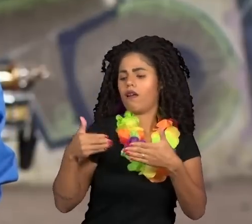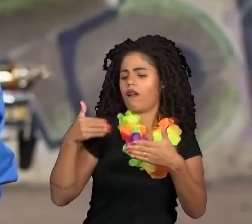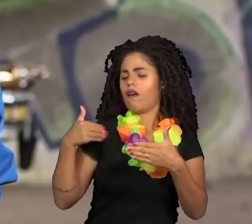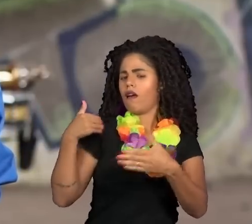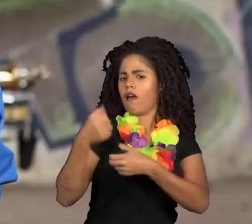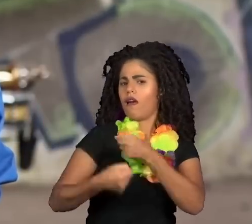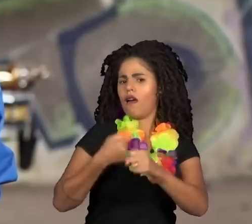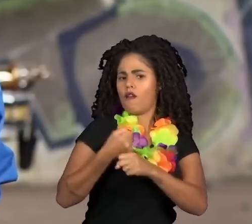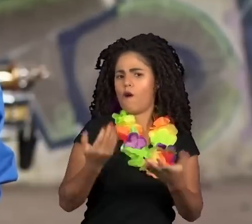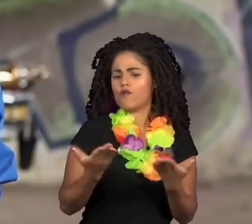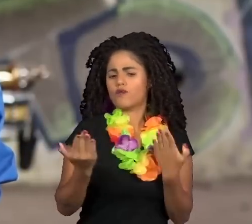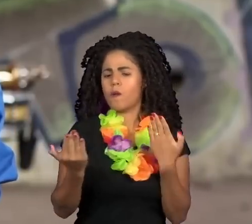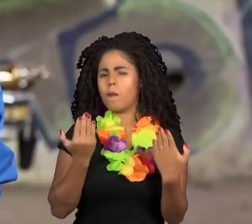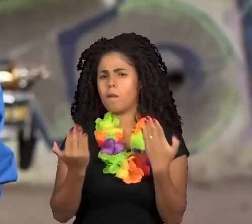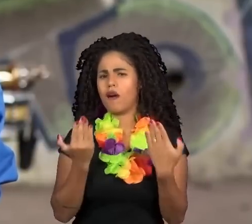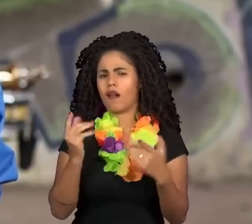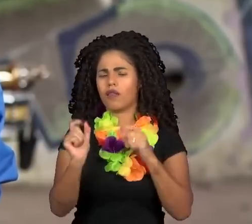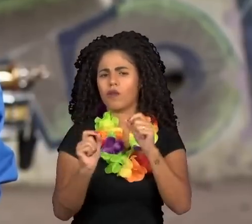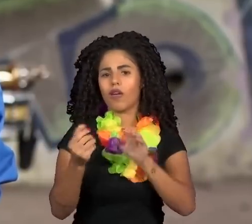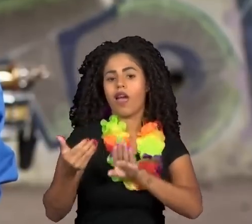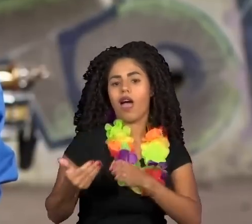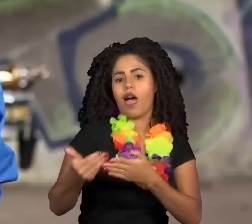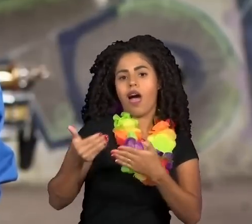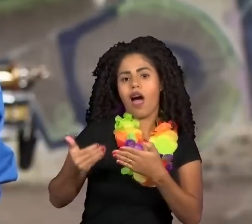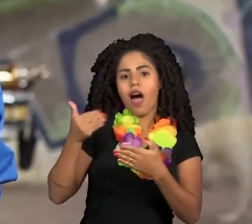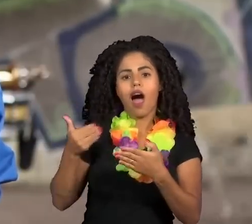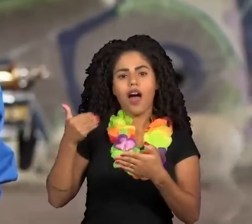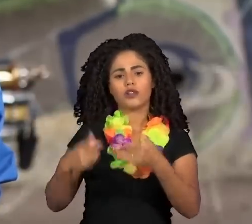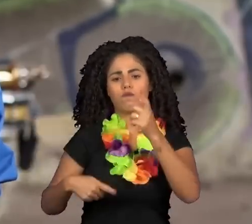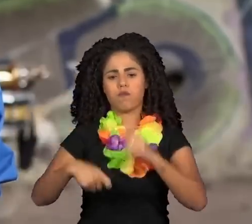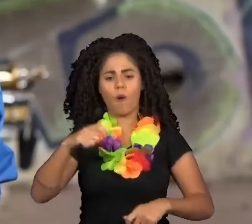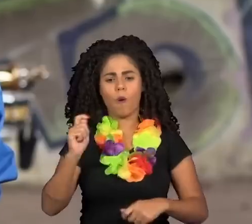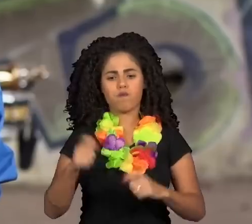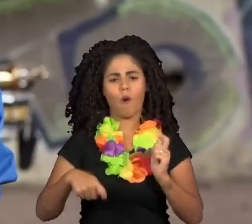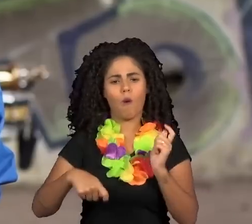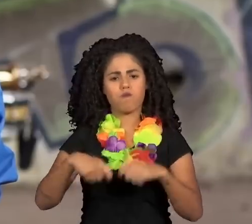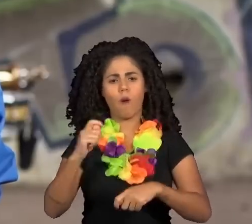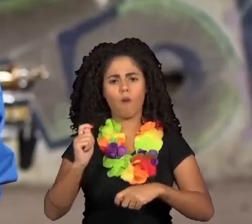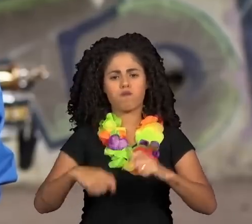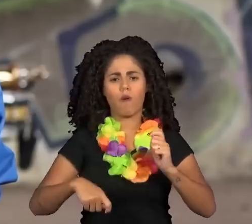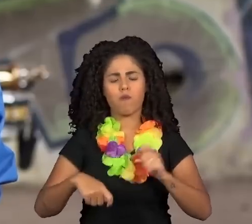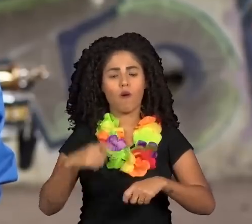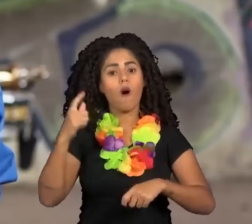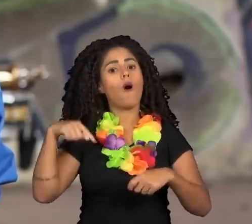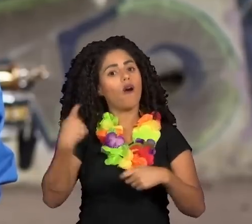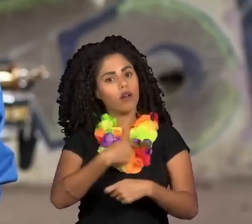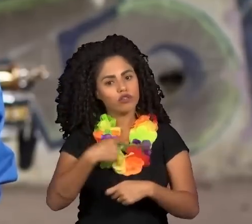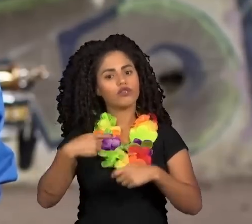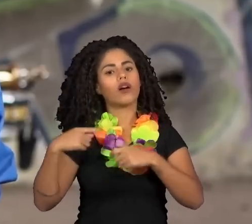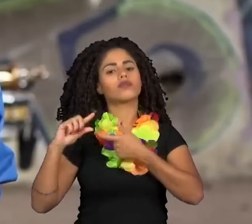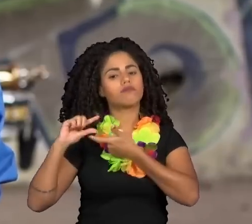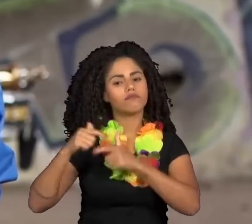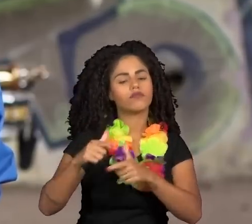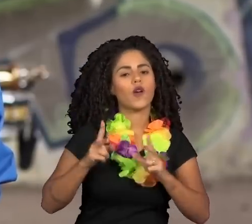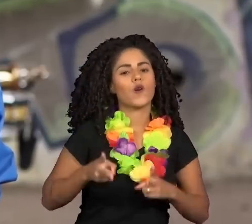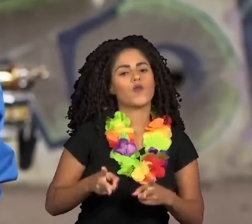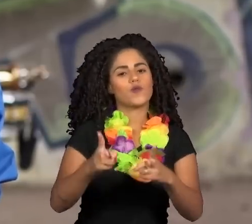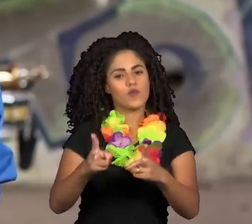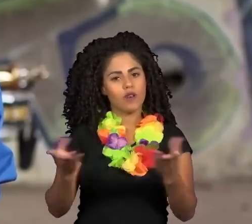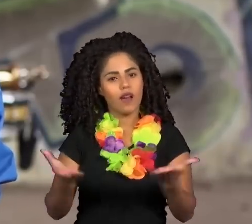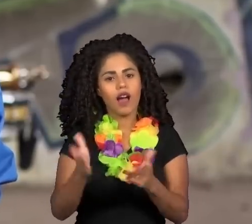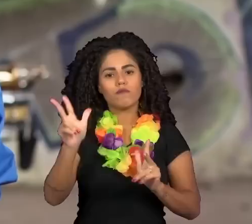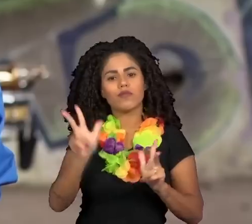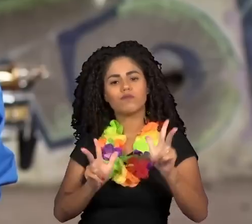esse carnaval que era feito com bandas e fanfarras, hoje a gente está resgatando esse carnaval, que o carnaval